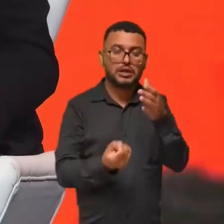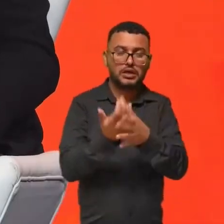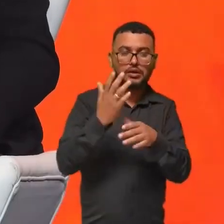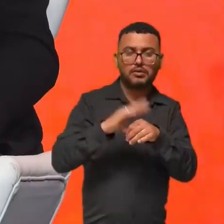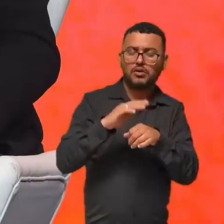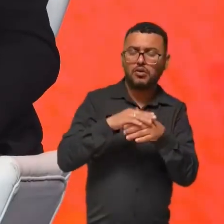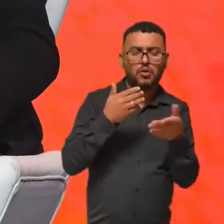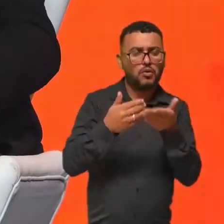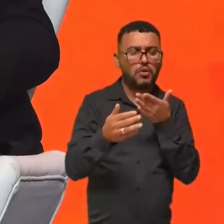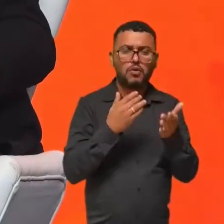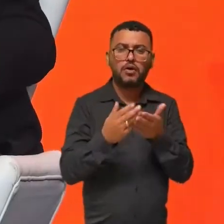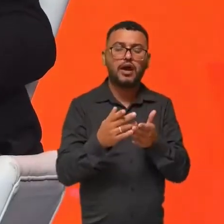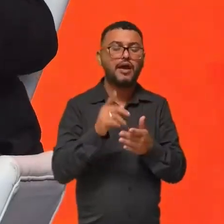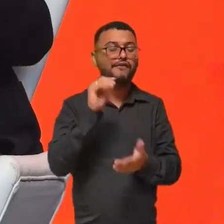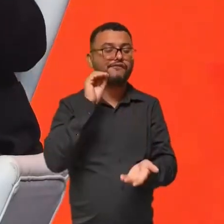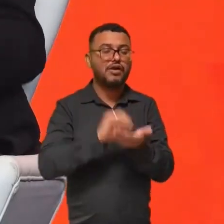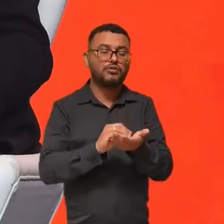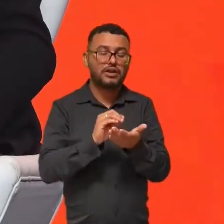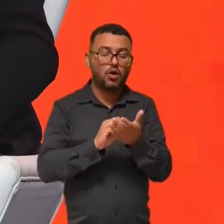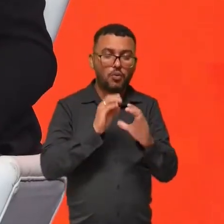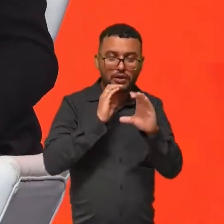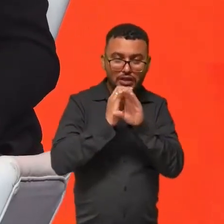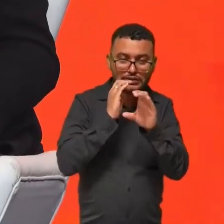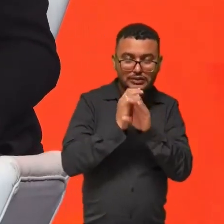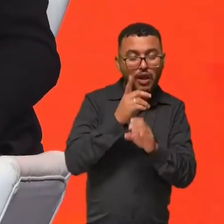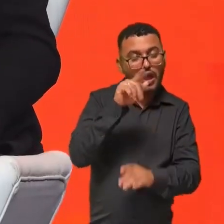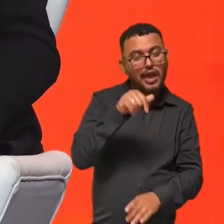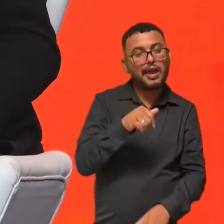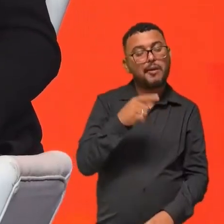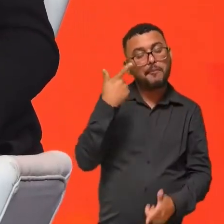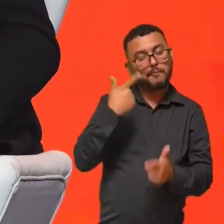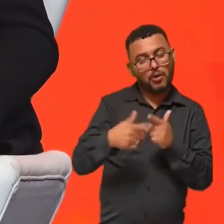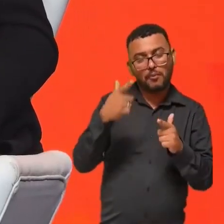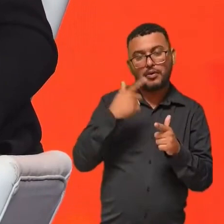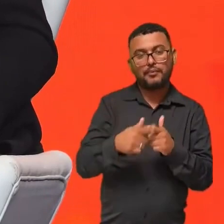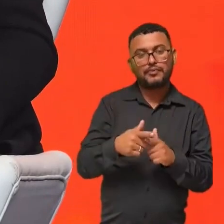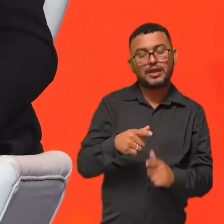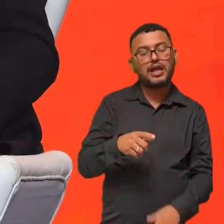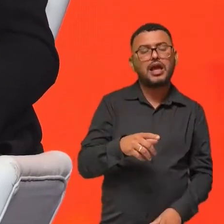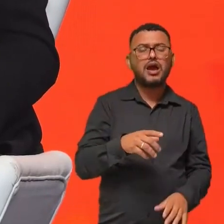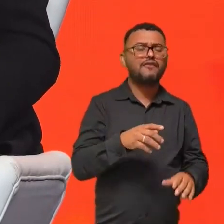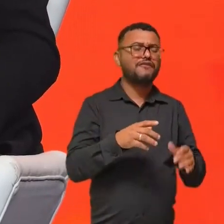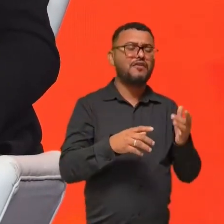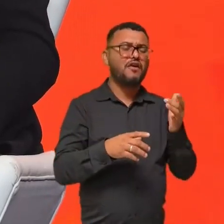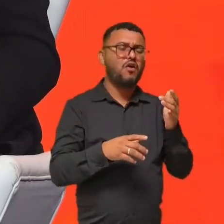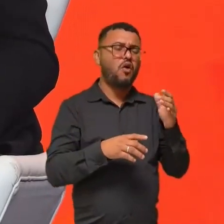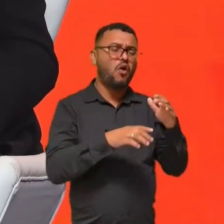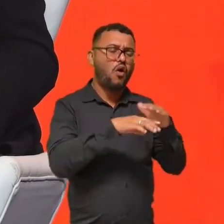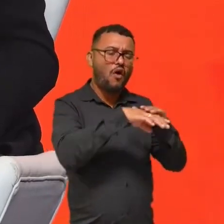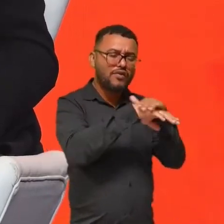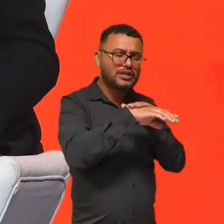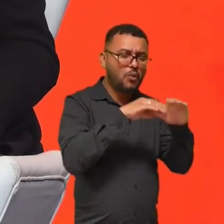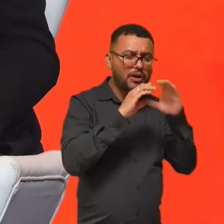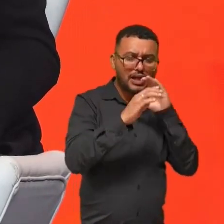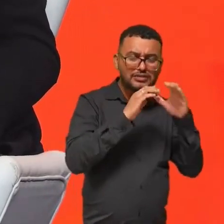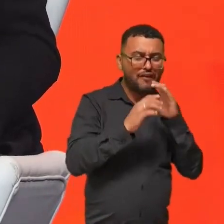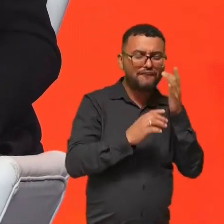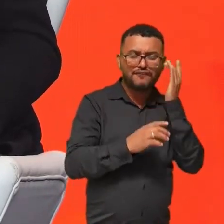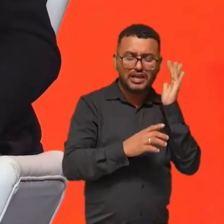comunicação. Comunicação todo mundo faz. Fazer comunicação bem não é